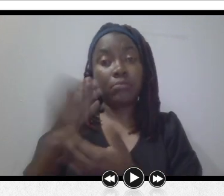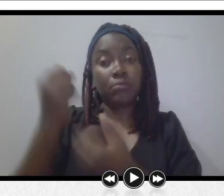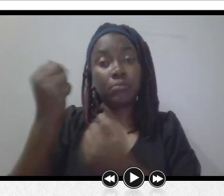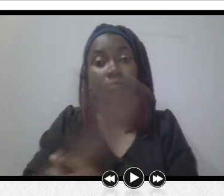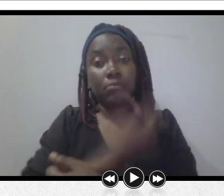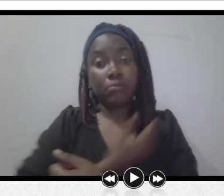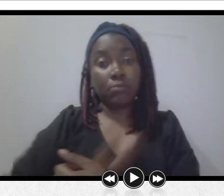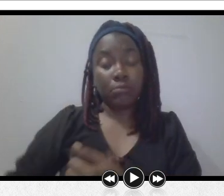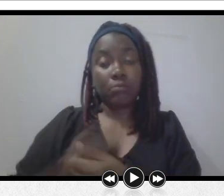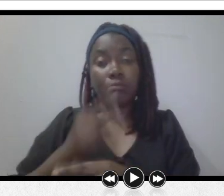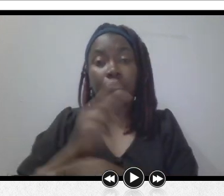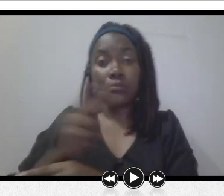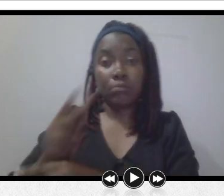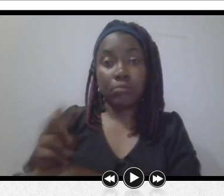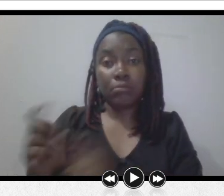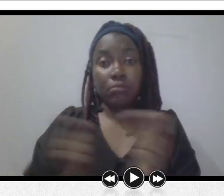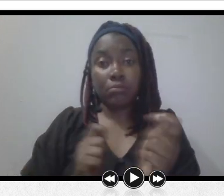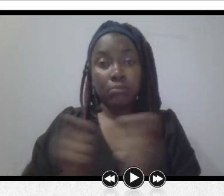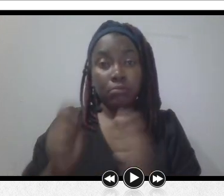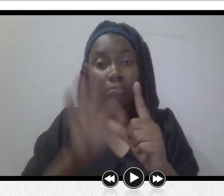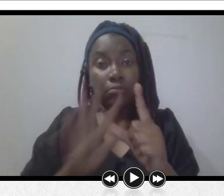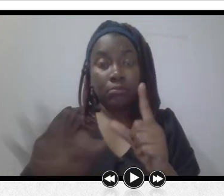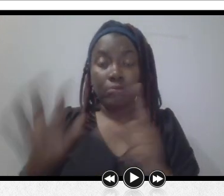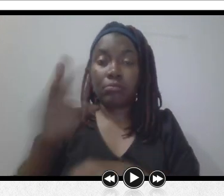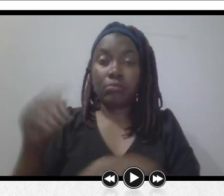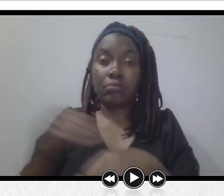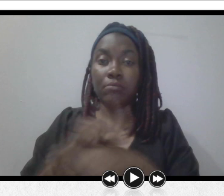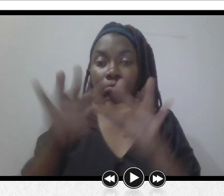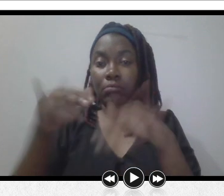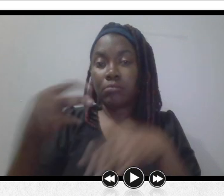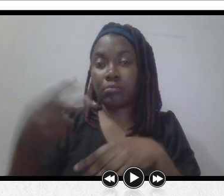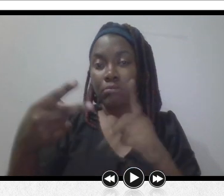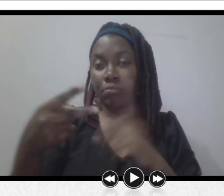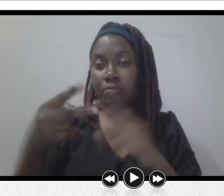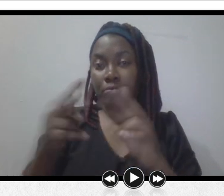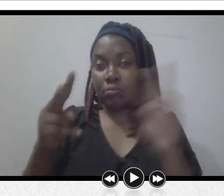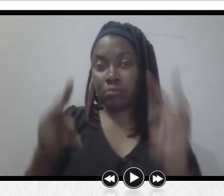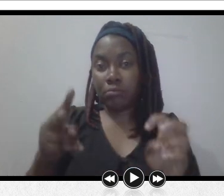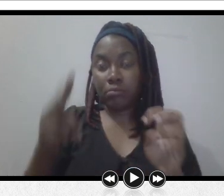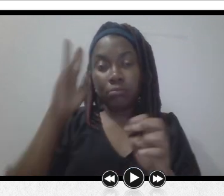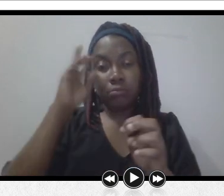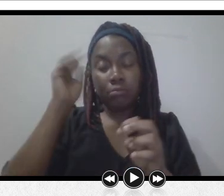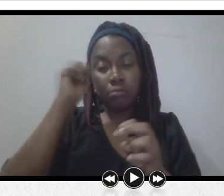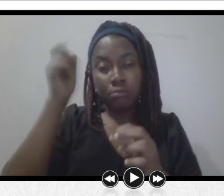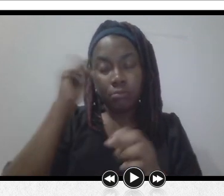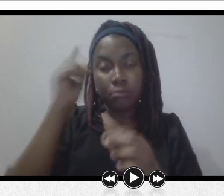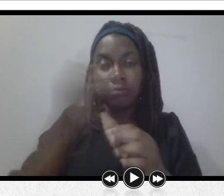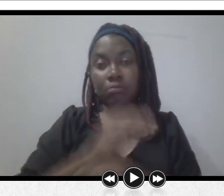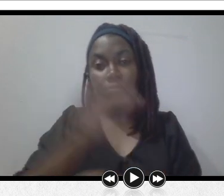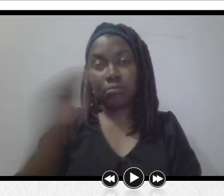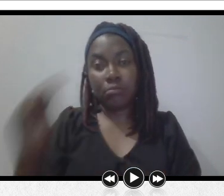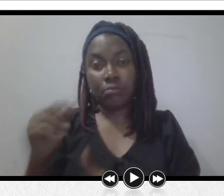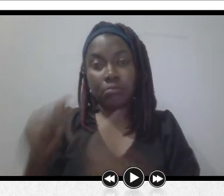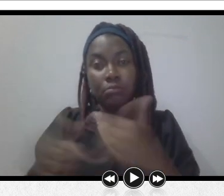a regulação desses mercados. Então, como eu trago, inclusive, no final do segundo tópico, a ideia era que a transferência da prestação de serviços